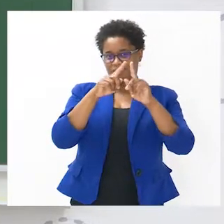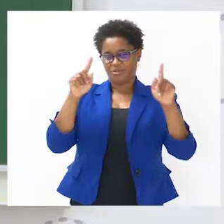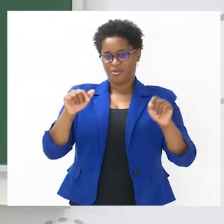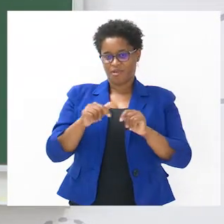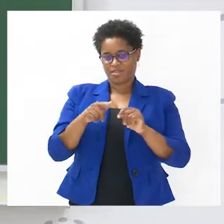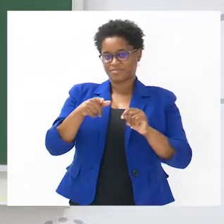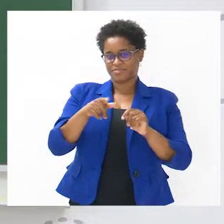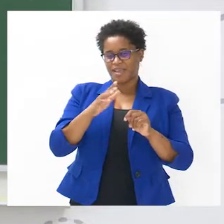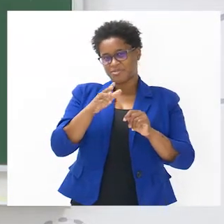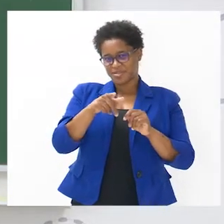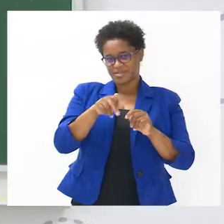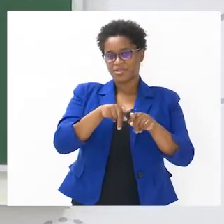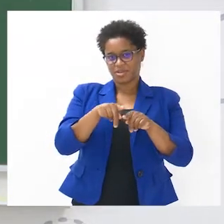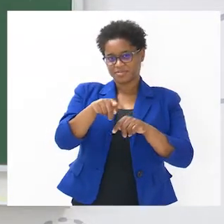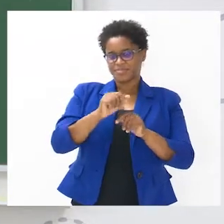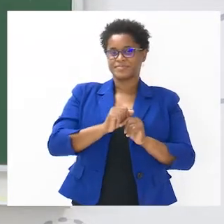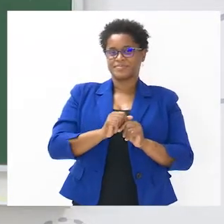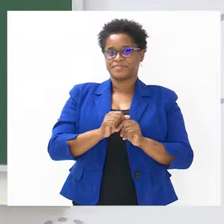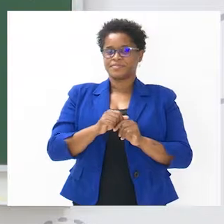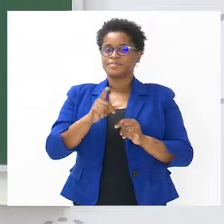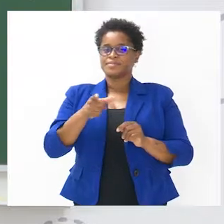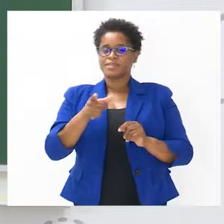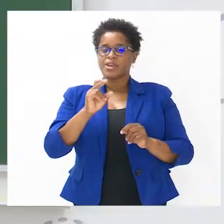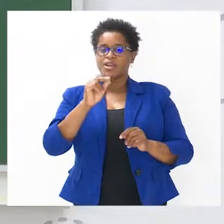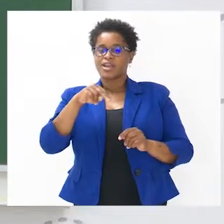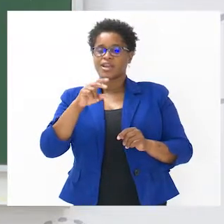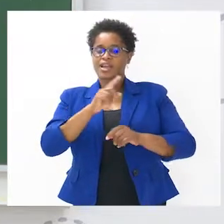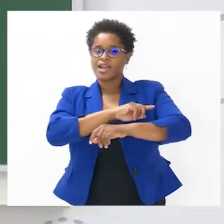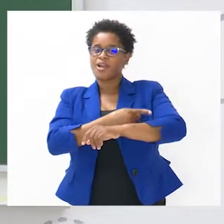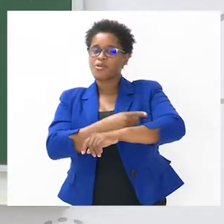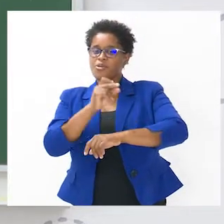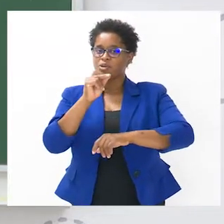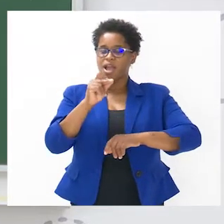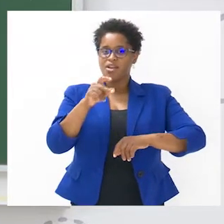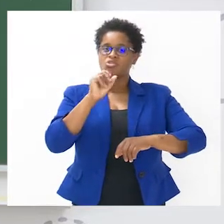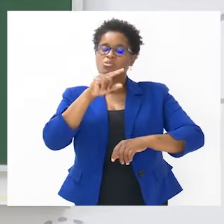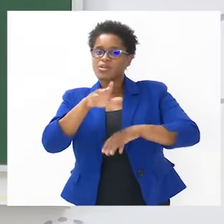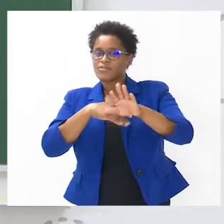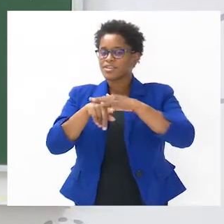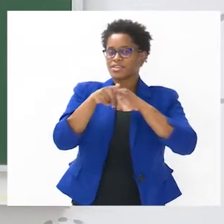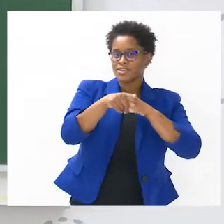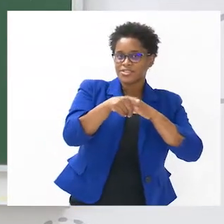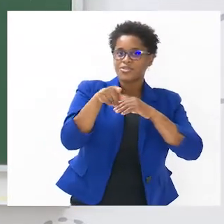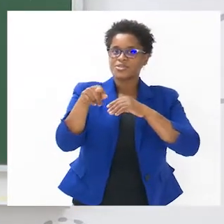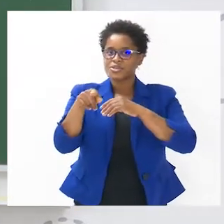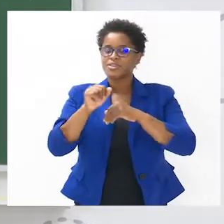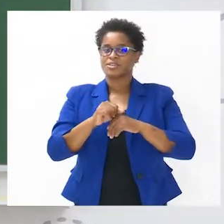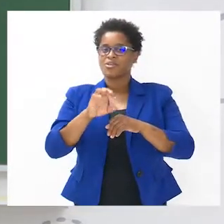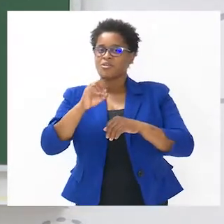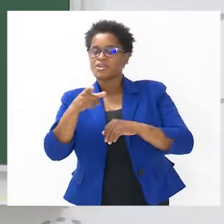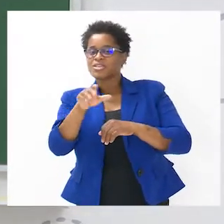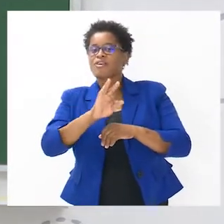Ok? Ângulo alfa, podemos utilizar este símbolo, então,